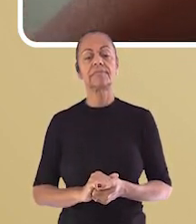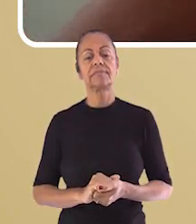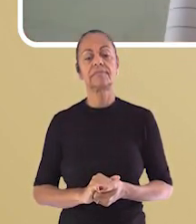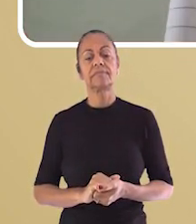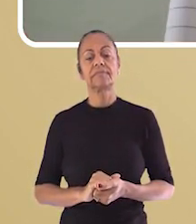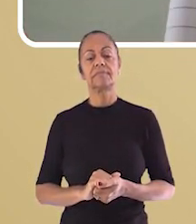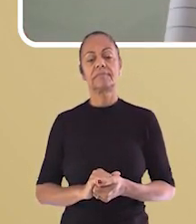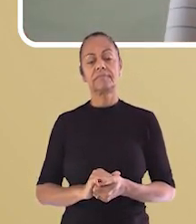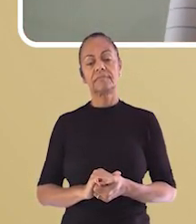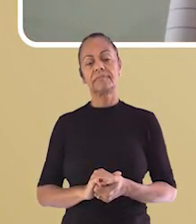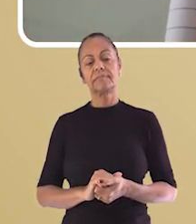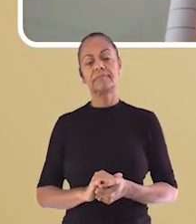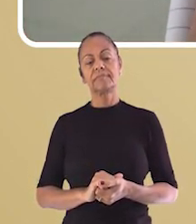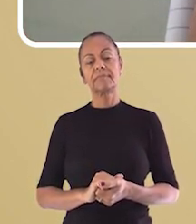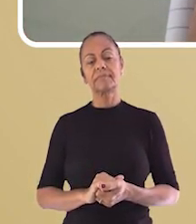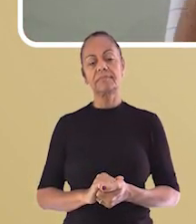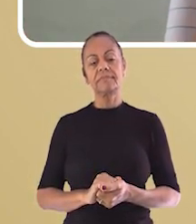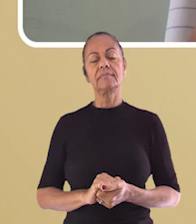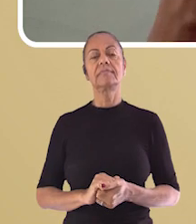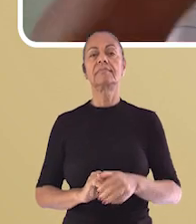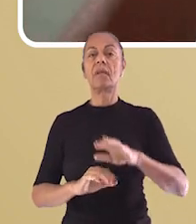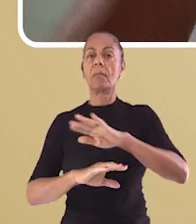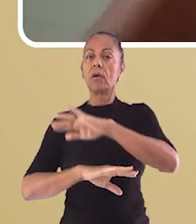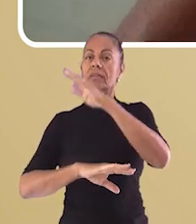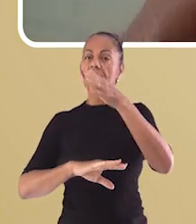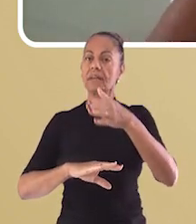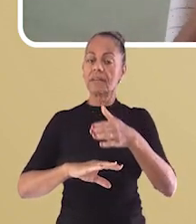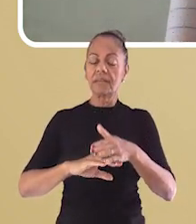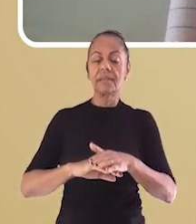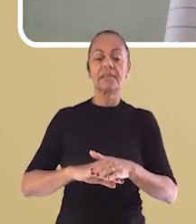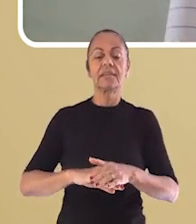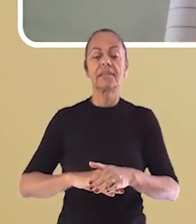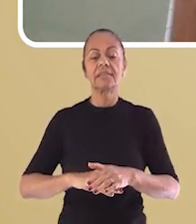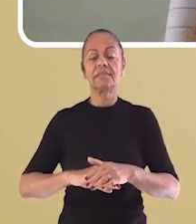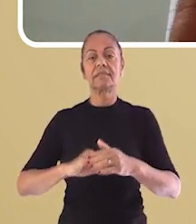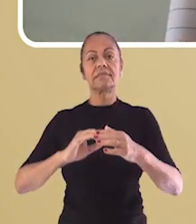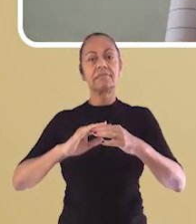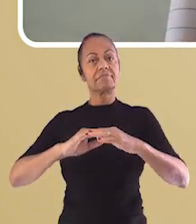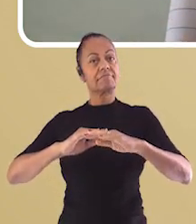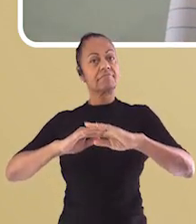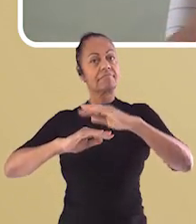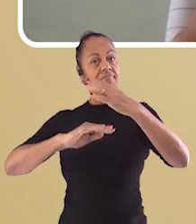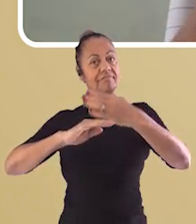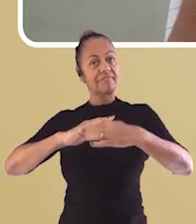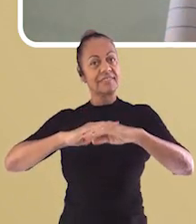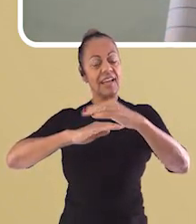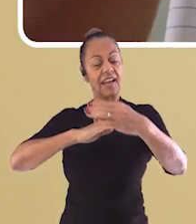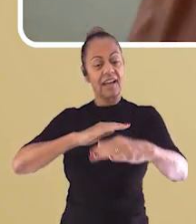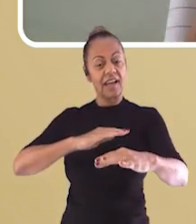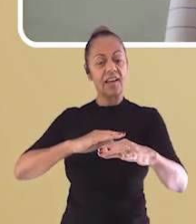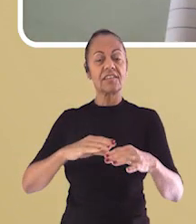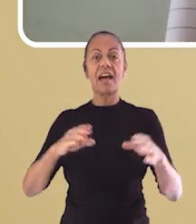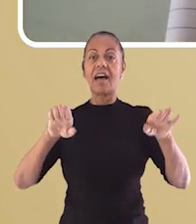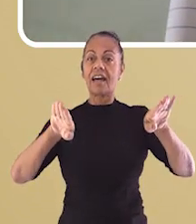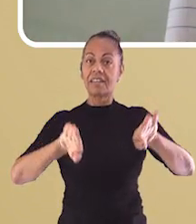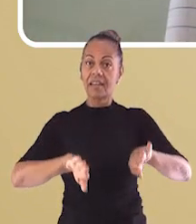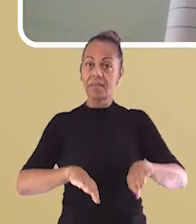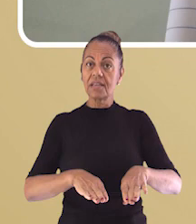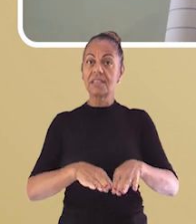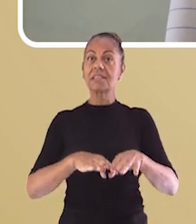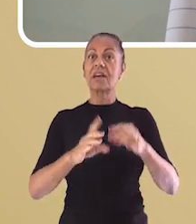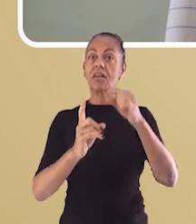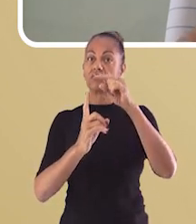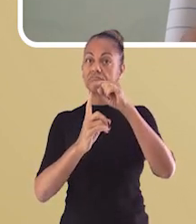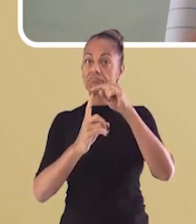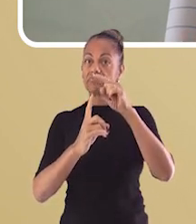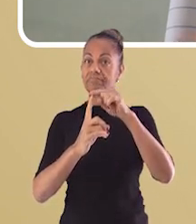colar cada um no seu devido espaço. Montanha, planalto, agora eu tenho a depressão, que tem as